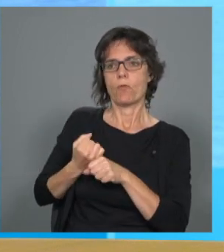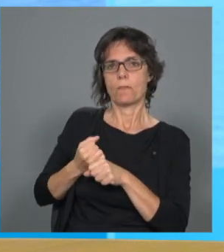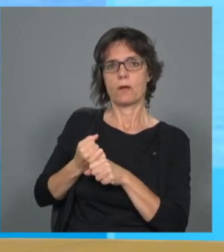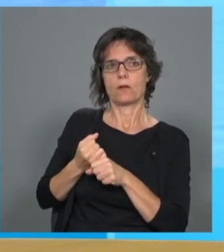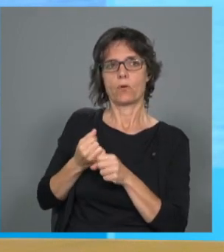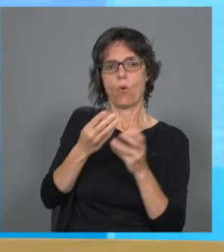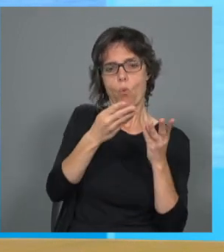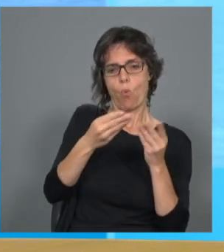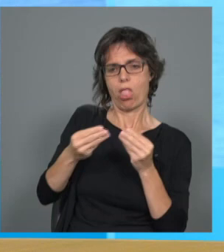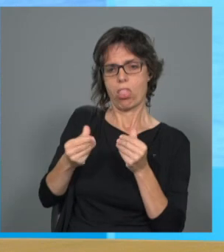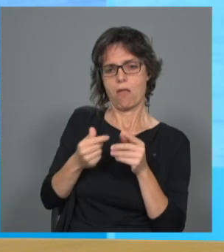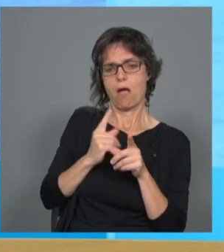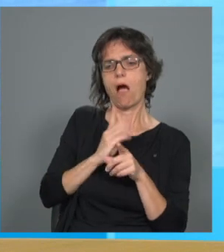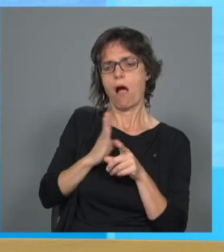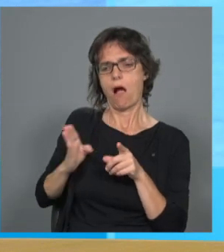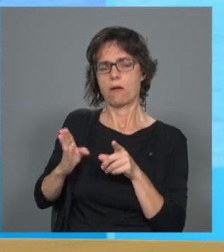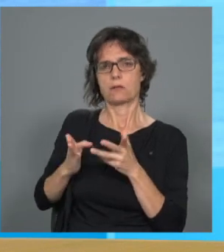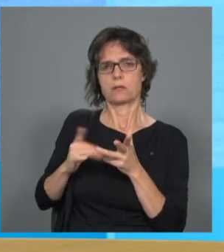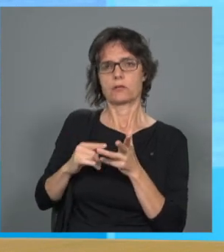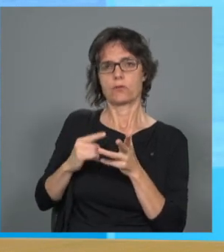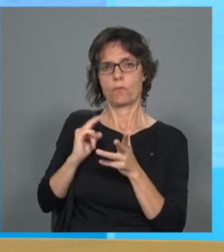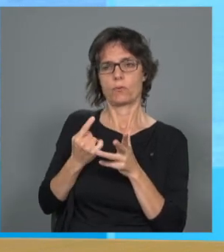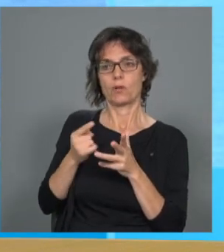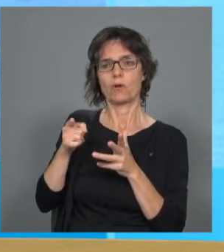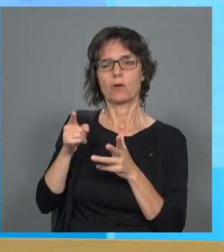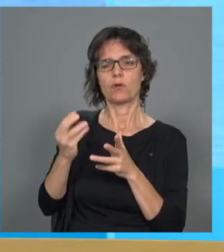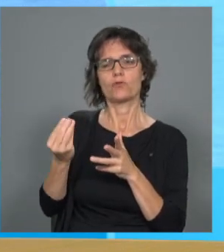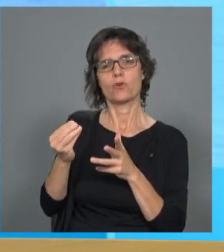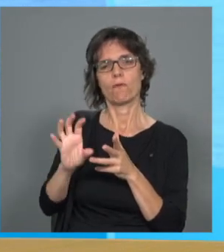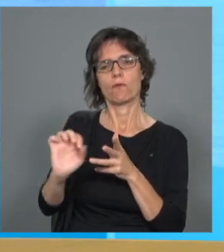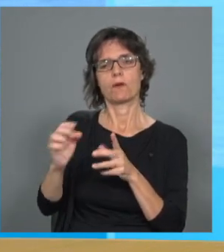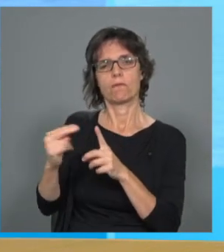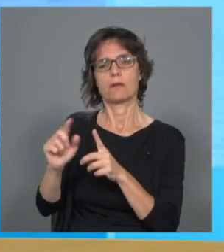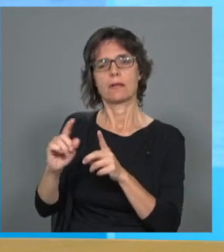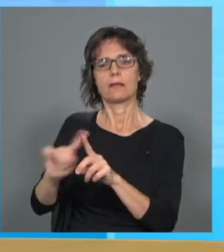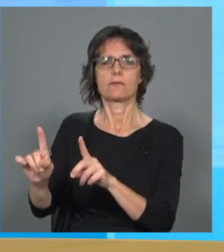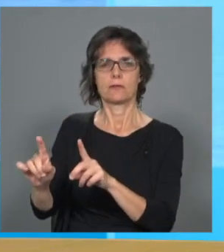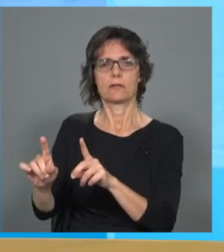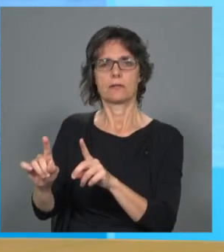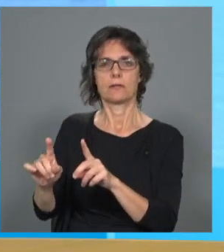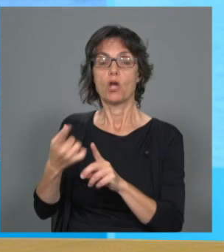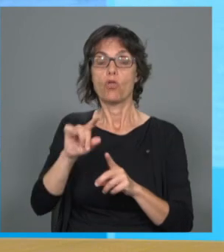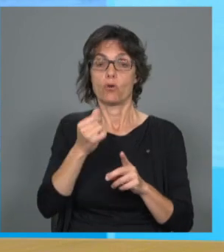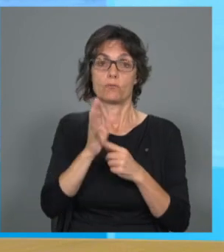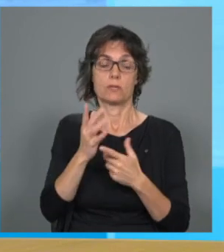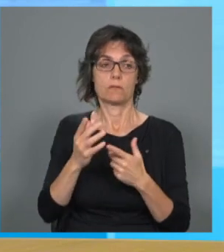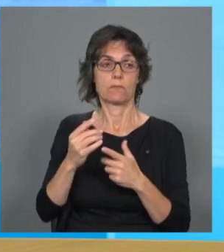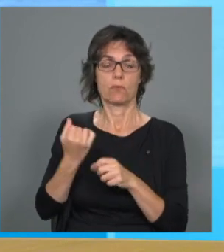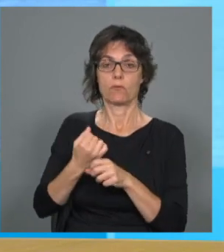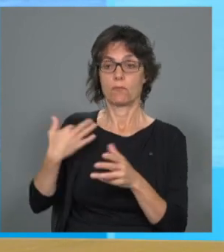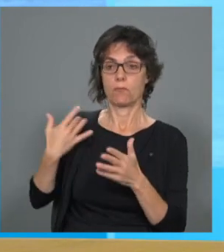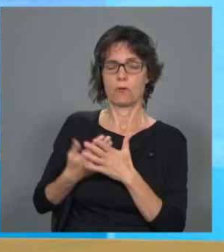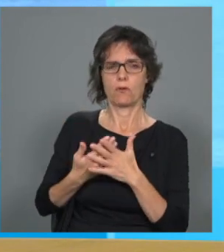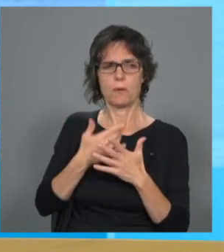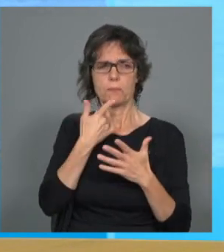coisas, não é? Muito racional e a querer muito e a achar que até o bem se tentava racionalizar e quantificar e ver se é